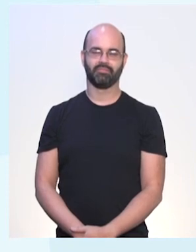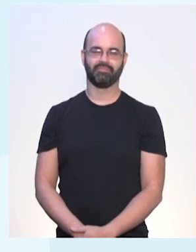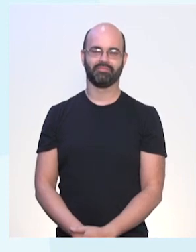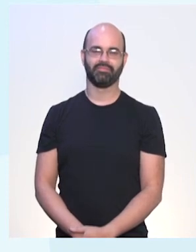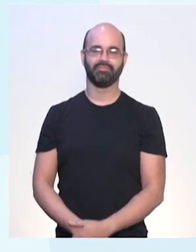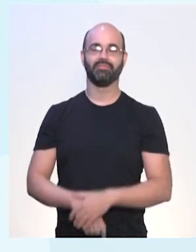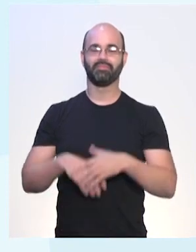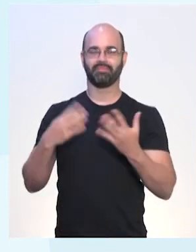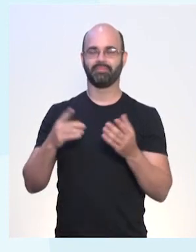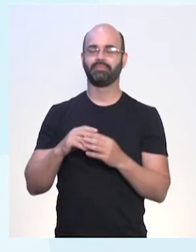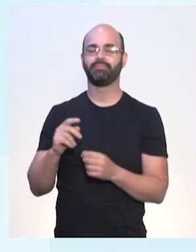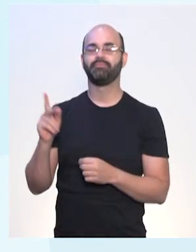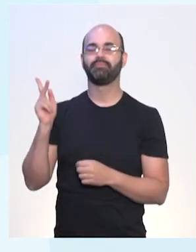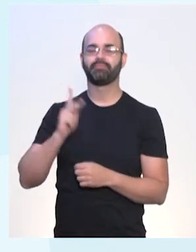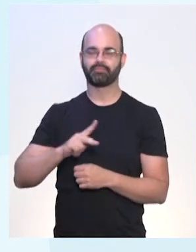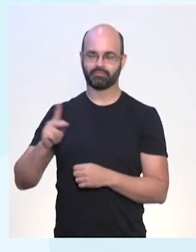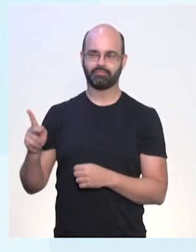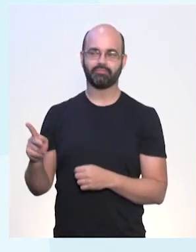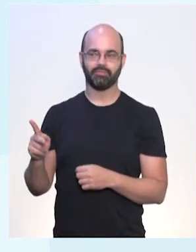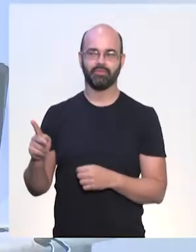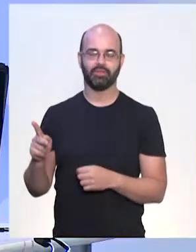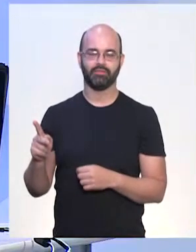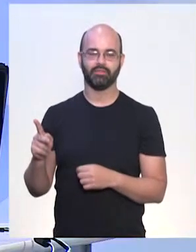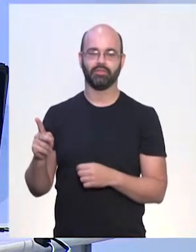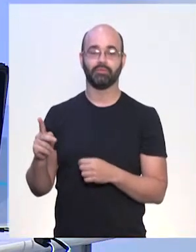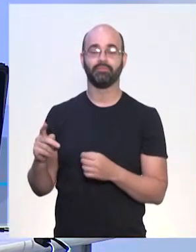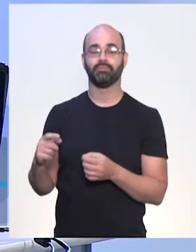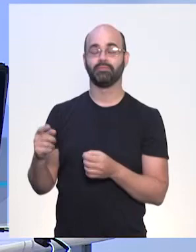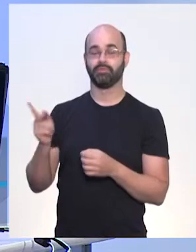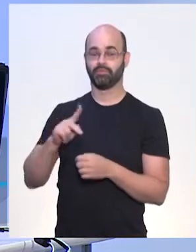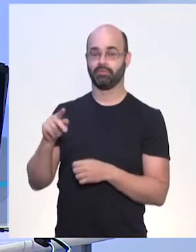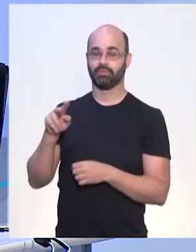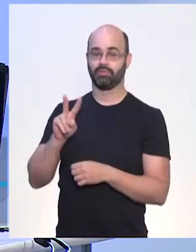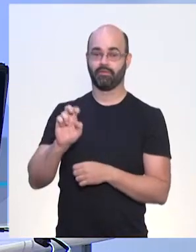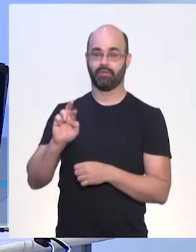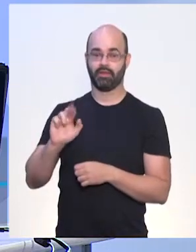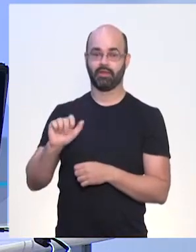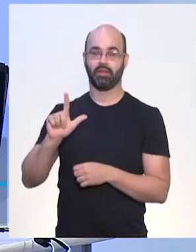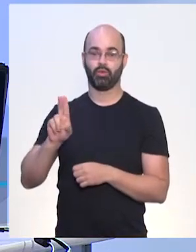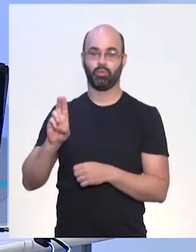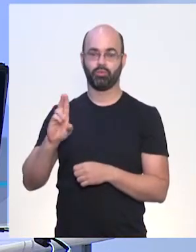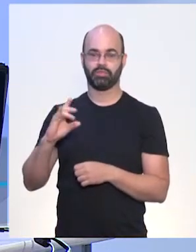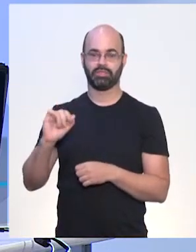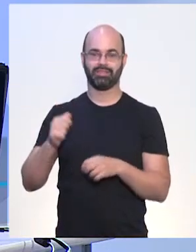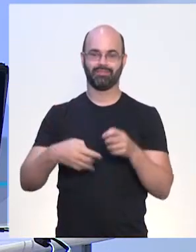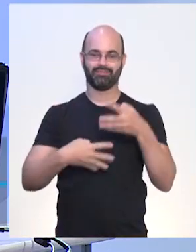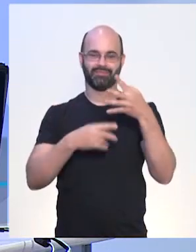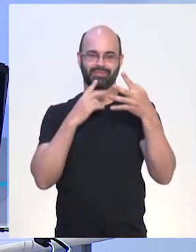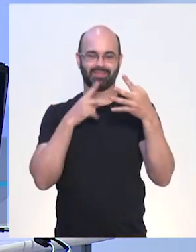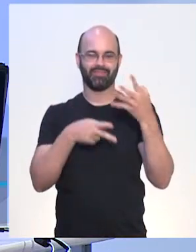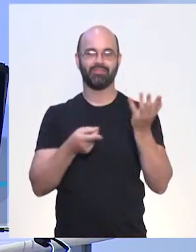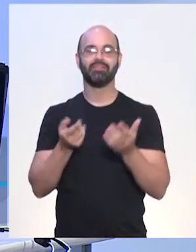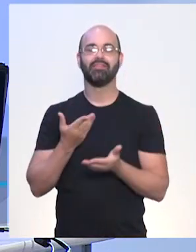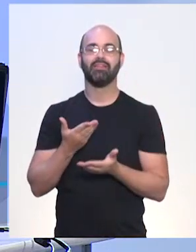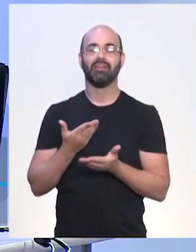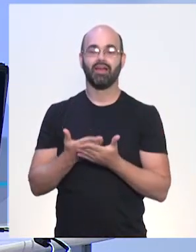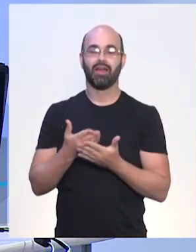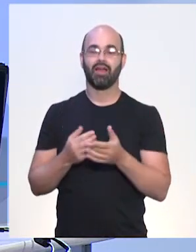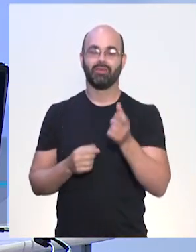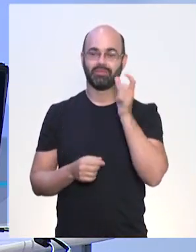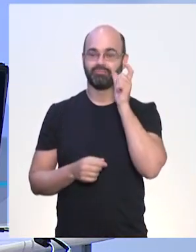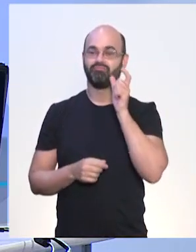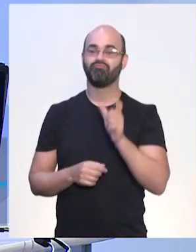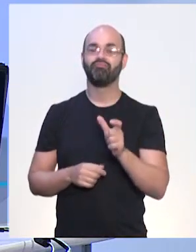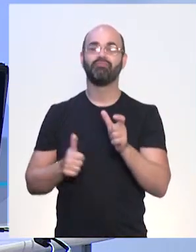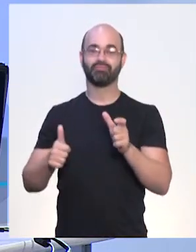me apoiando né na sala da professora Lúcia professora Vera Lúcia muito interessante a aula dinâmica informativa